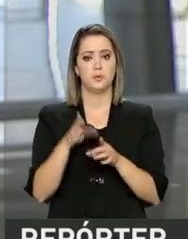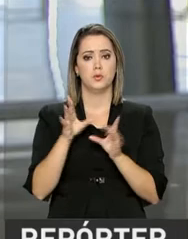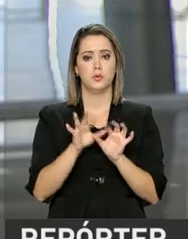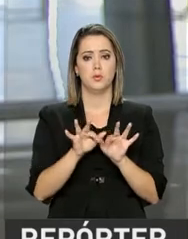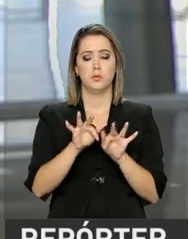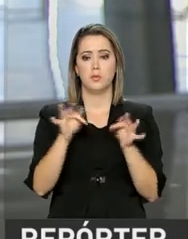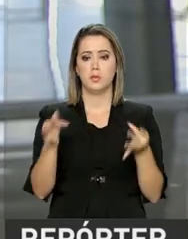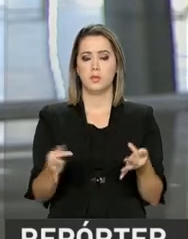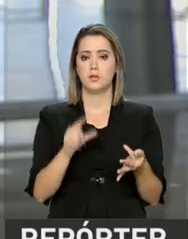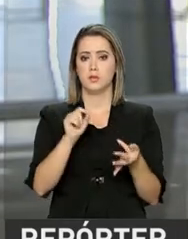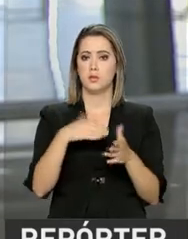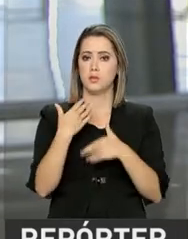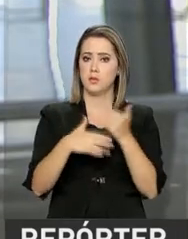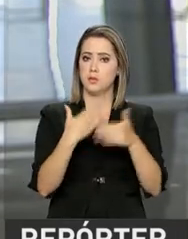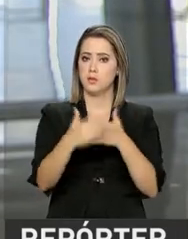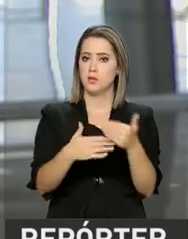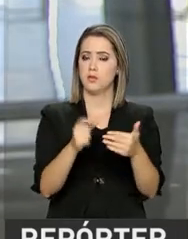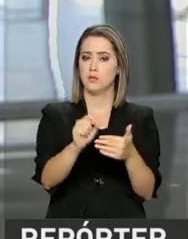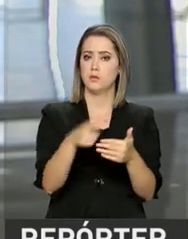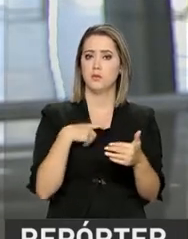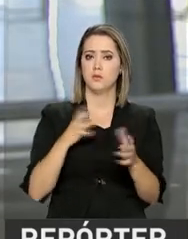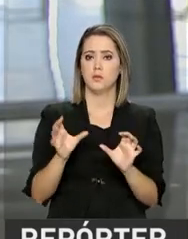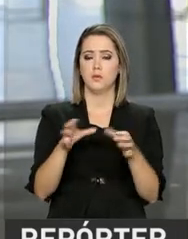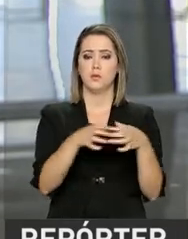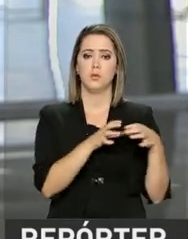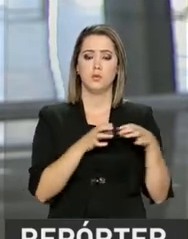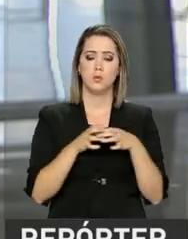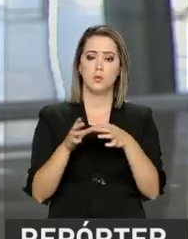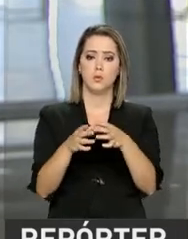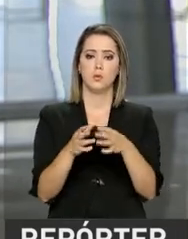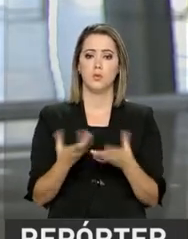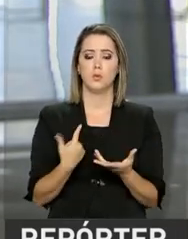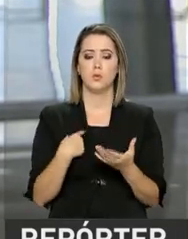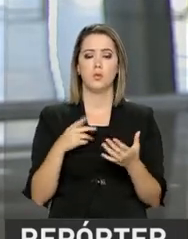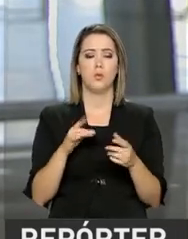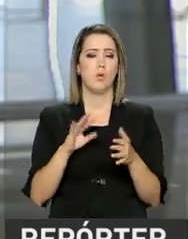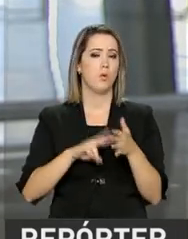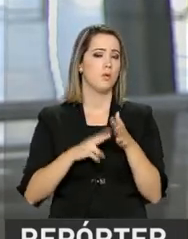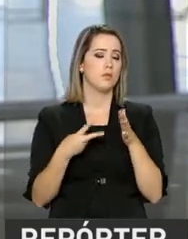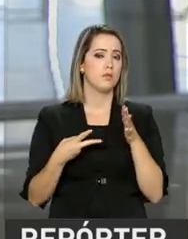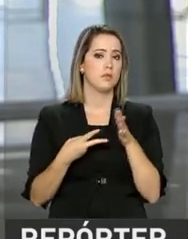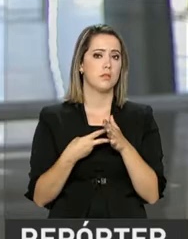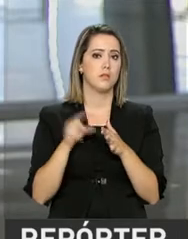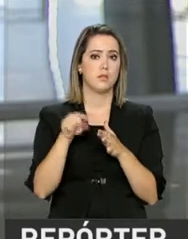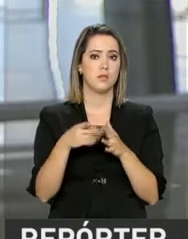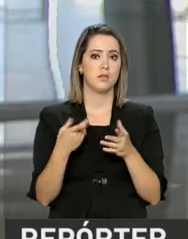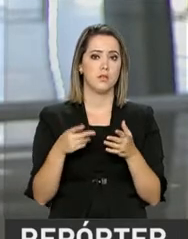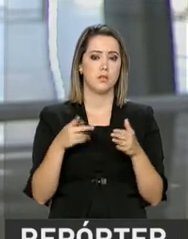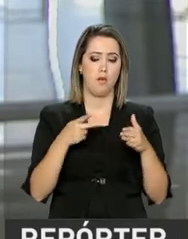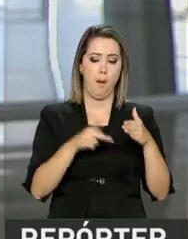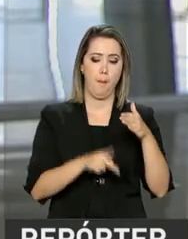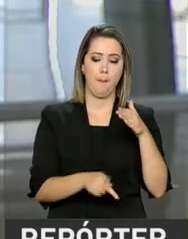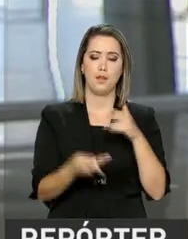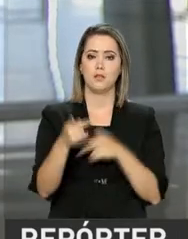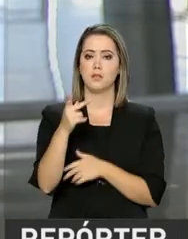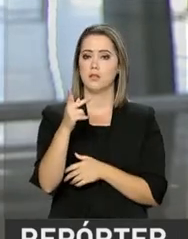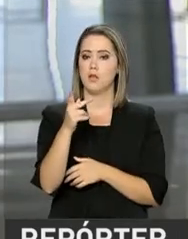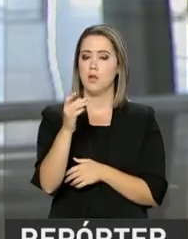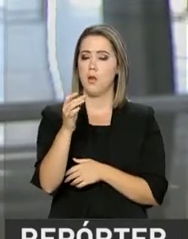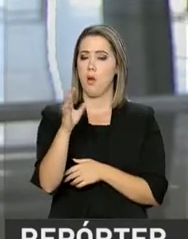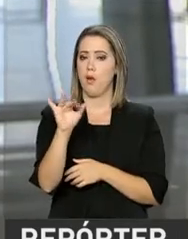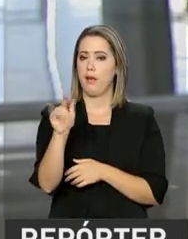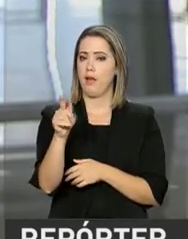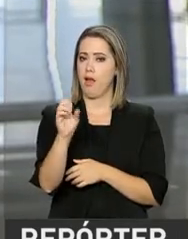desenvolver e monetizar a área ou seja explorar este campo de juruá e obter